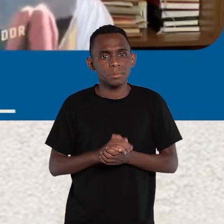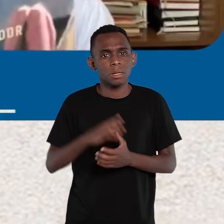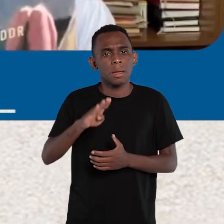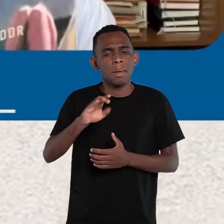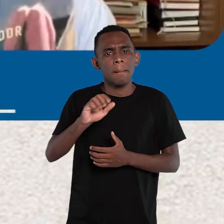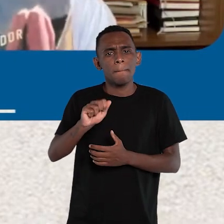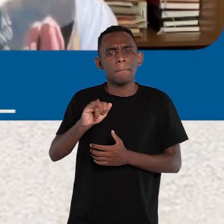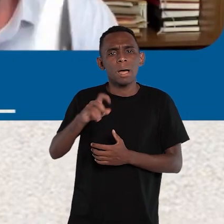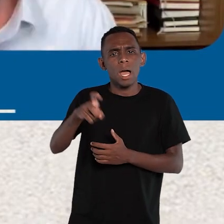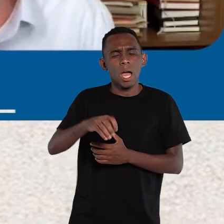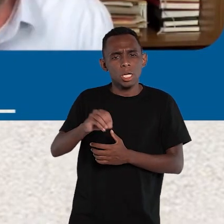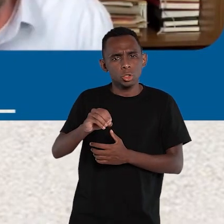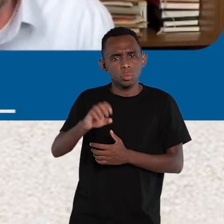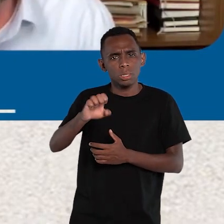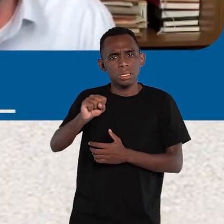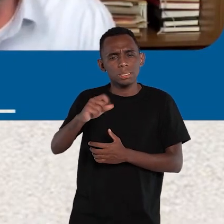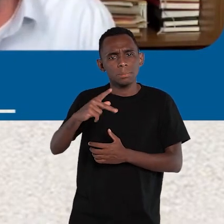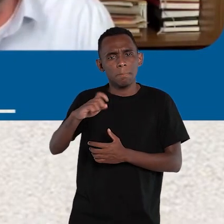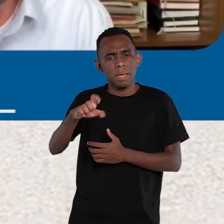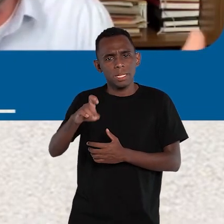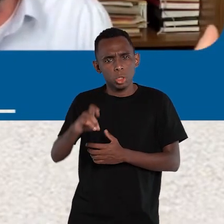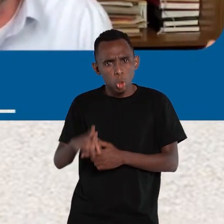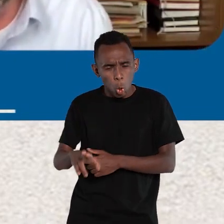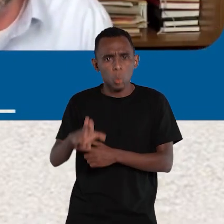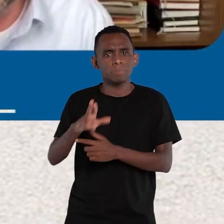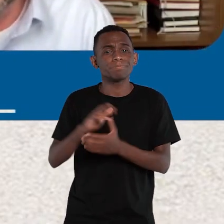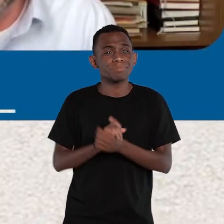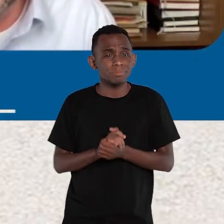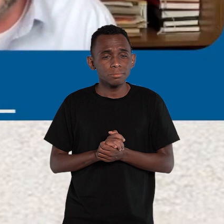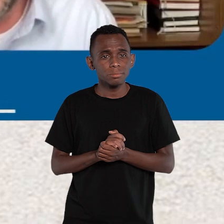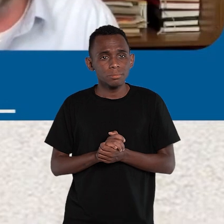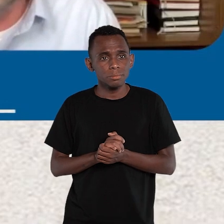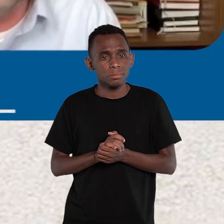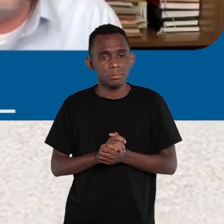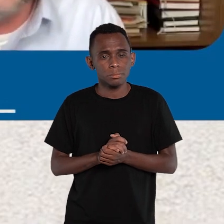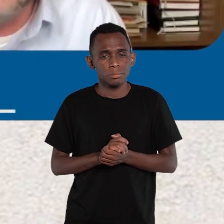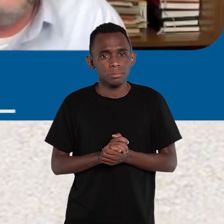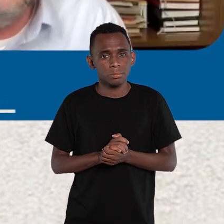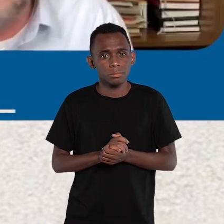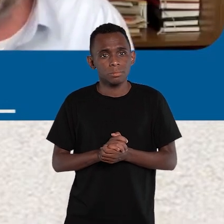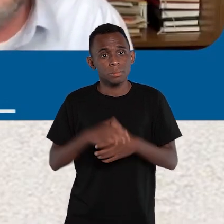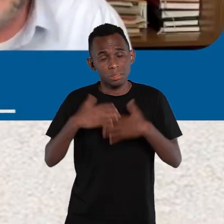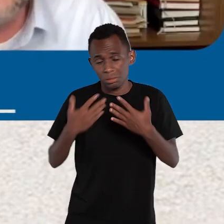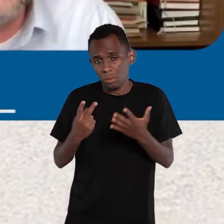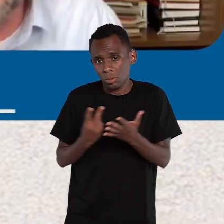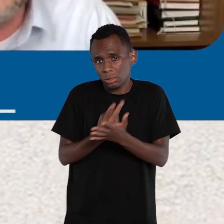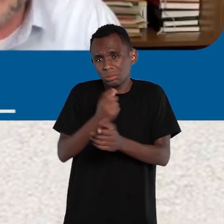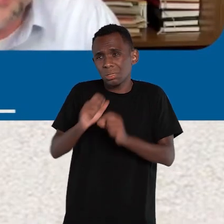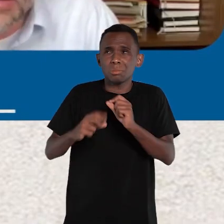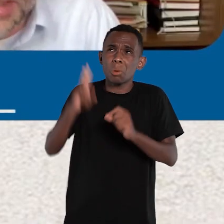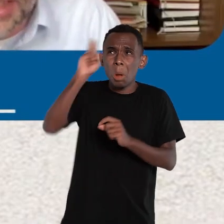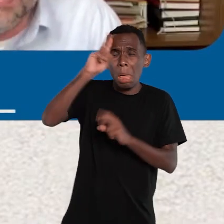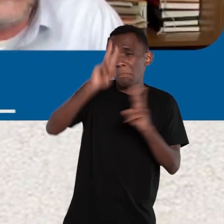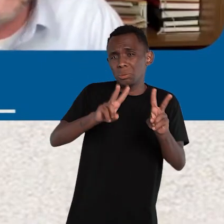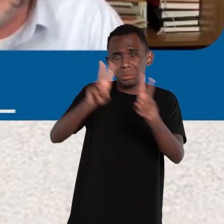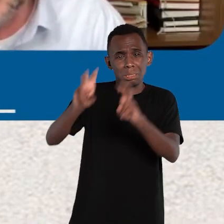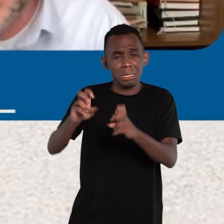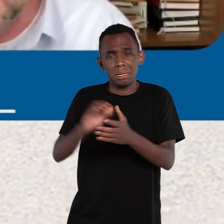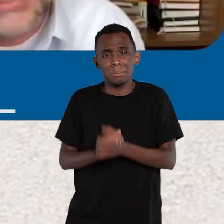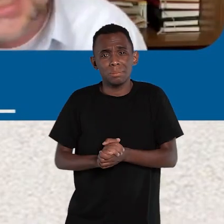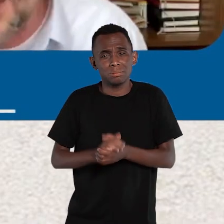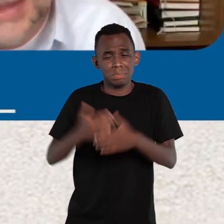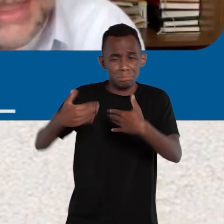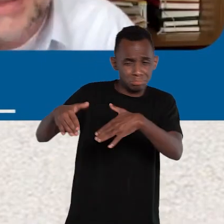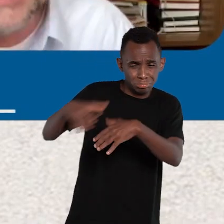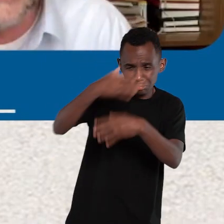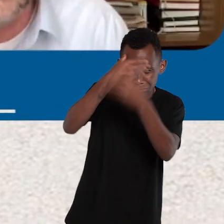Esplendor. Baixo Esplendor teve outro nome durante um bom tempo. E aí eu lembro que você contou. Eu nem me lembro que título que era, porque se você